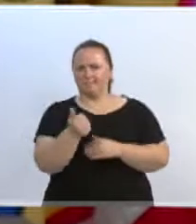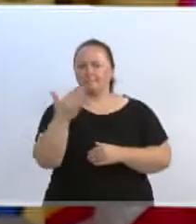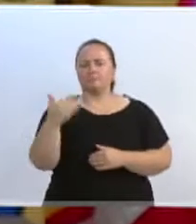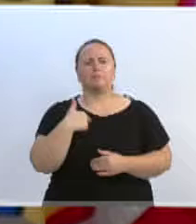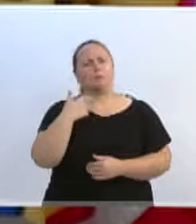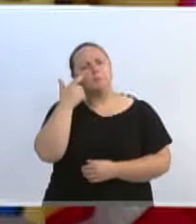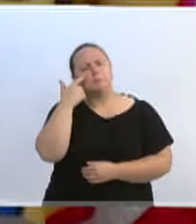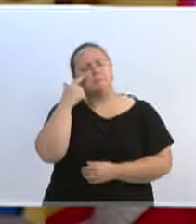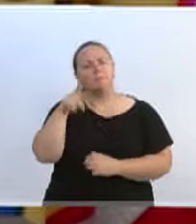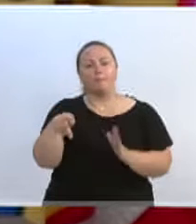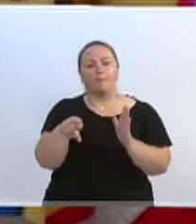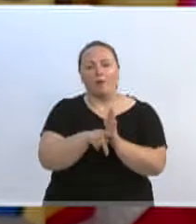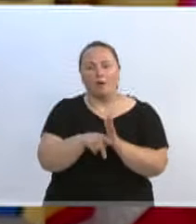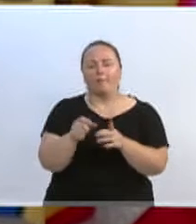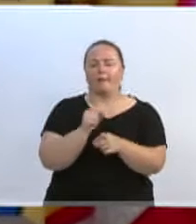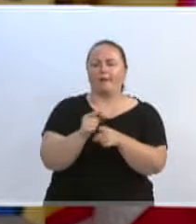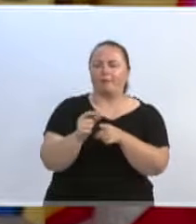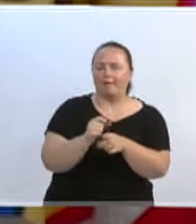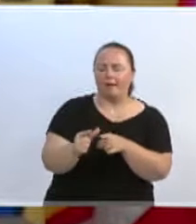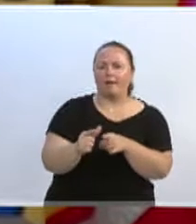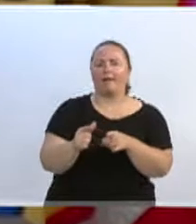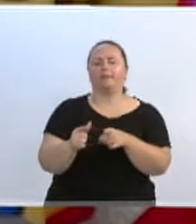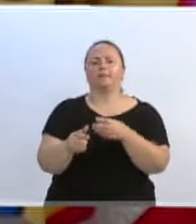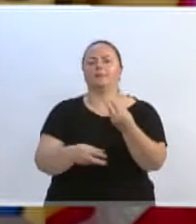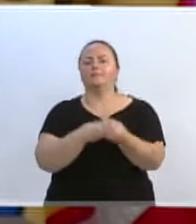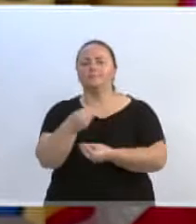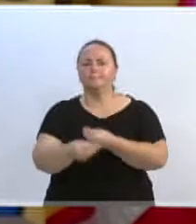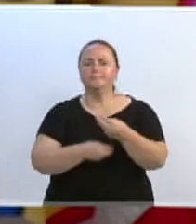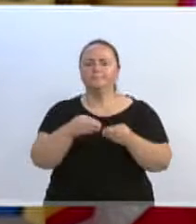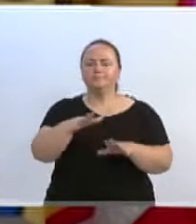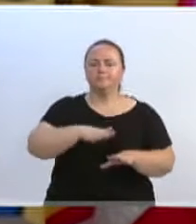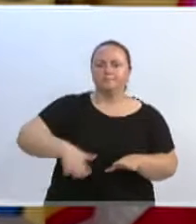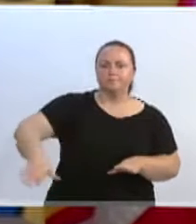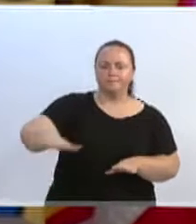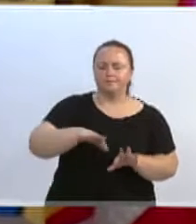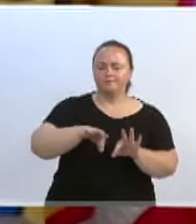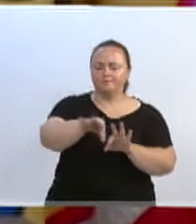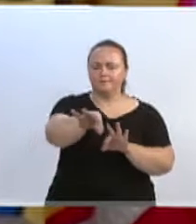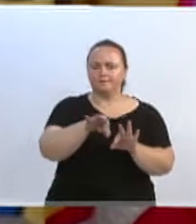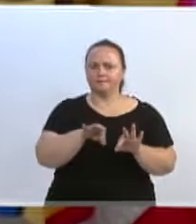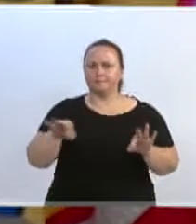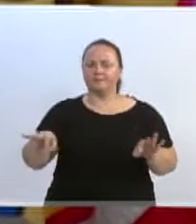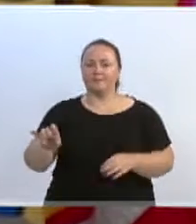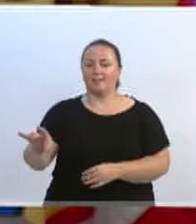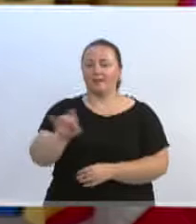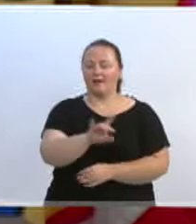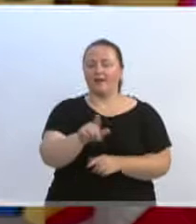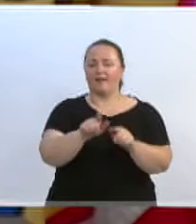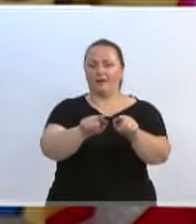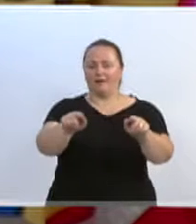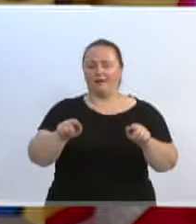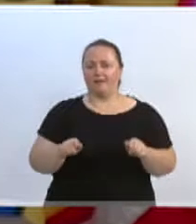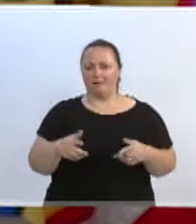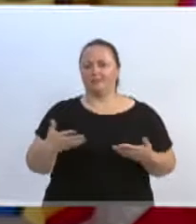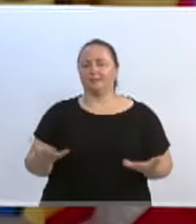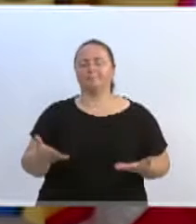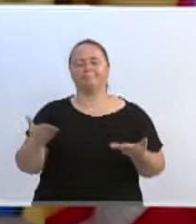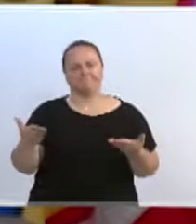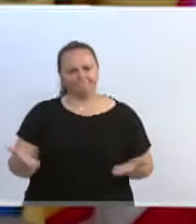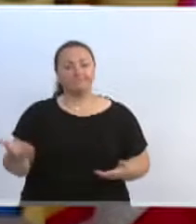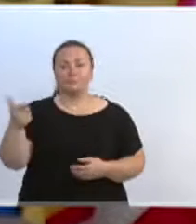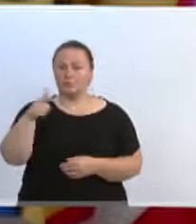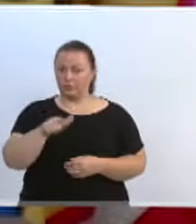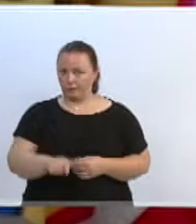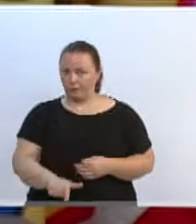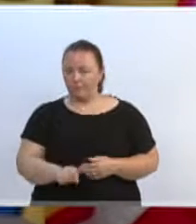são próprias, se não são próprias, quais são as áreas que cada gabinete tem. Então, eu repito, para